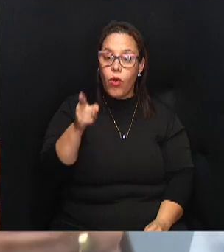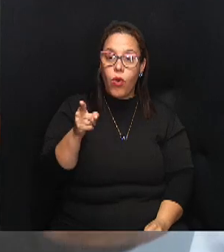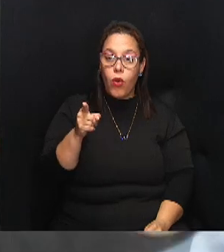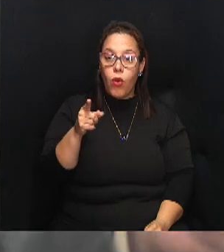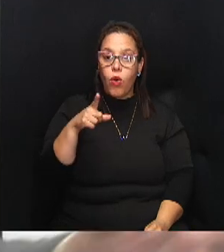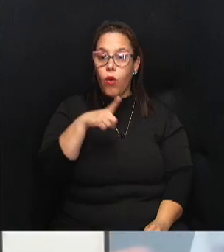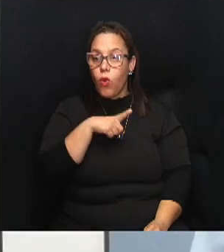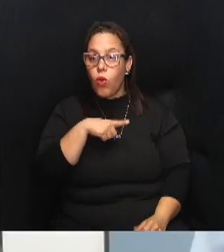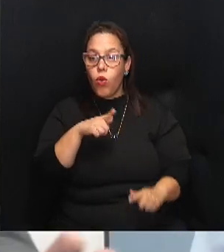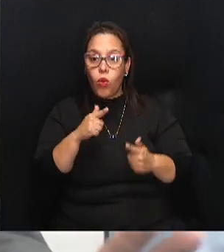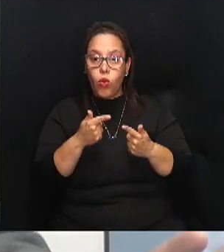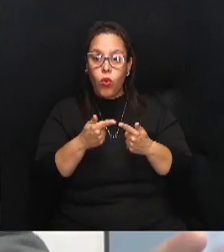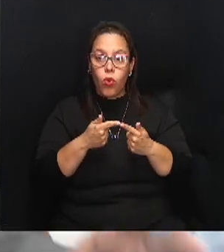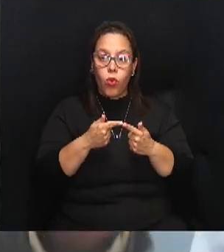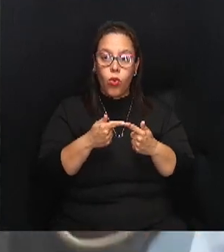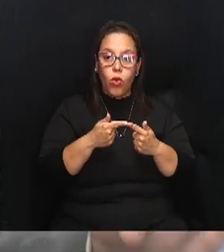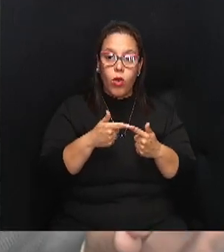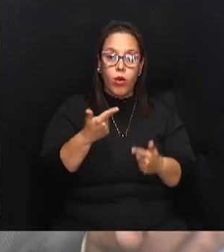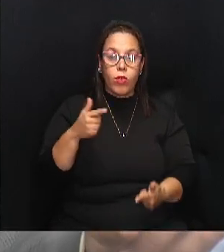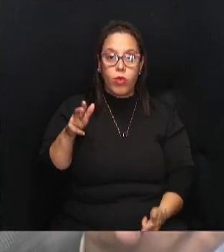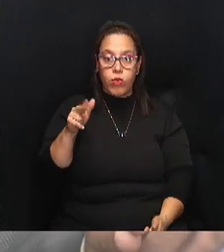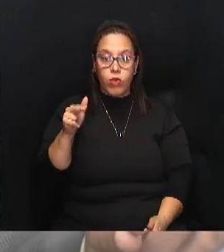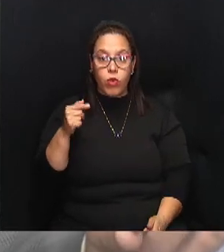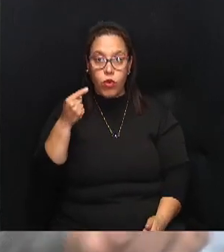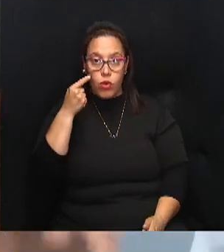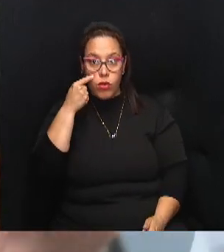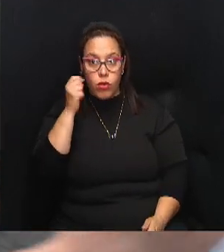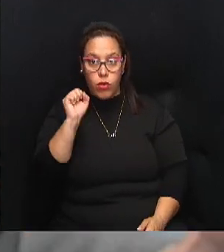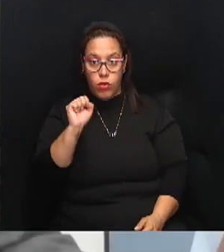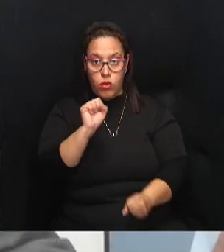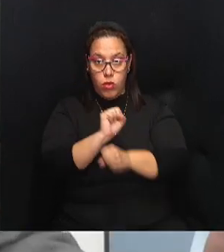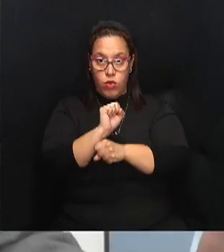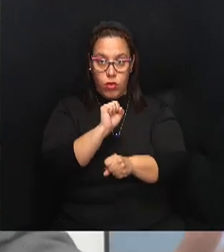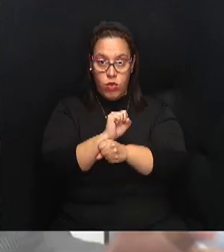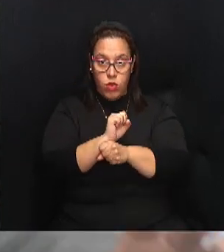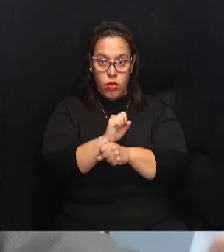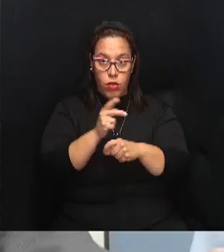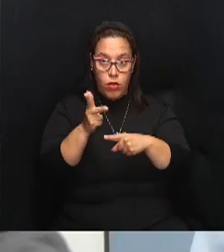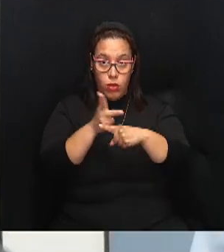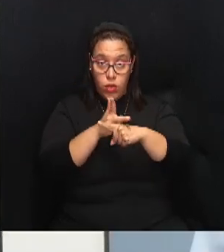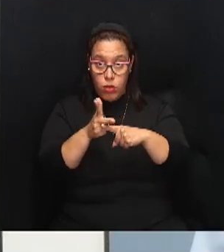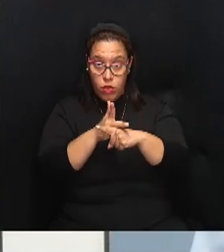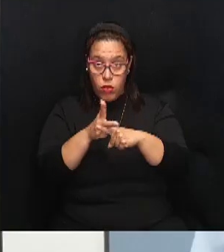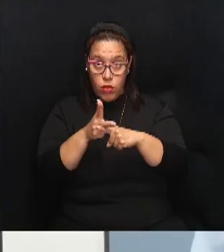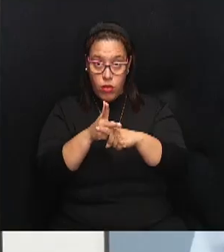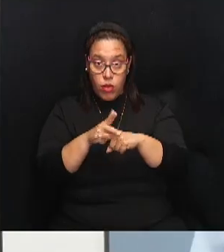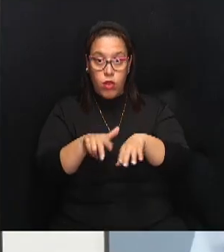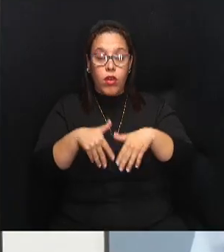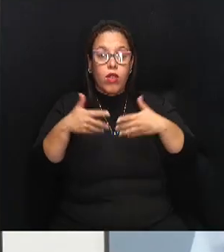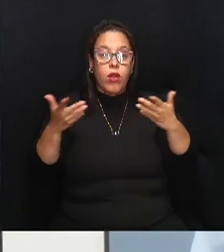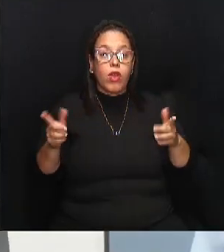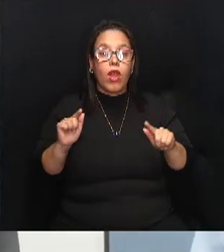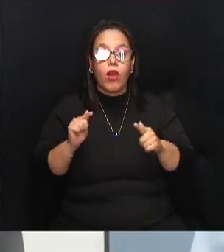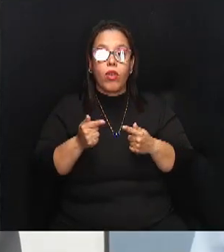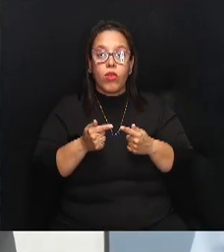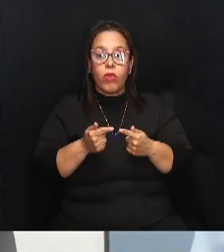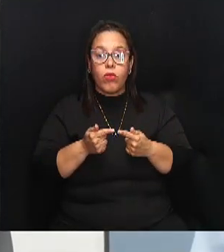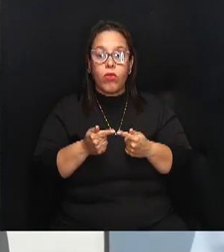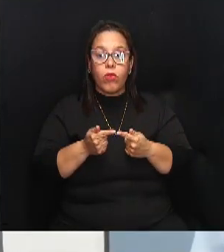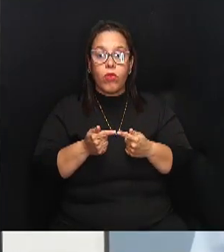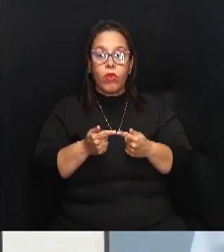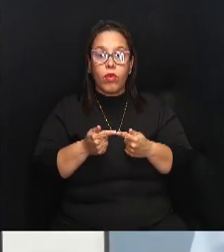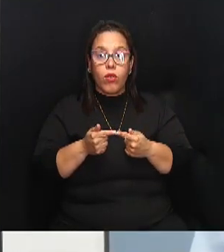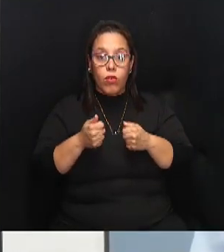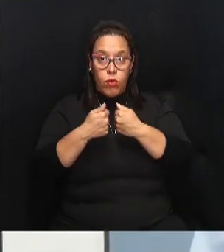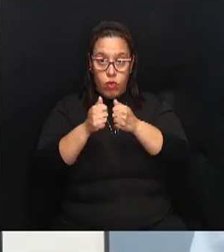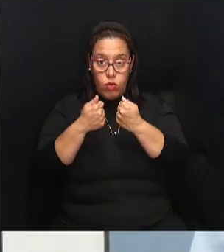Tem um grupo novo aqui que a gente nunca viu. Opa, peraí. Vamos puxar as câmeras, porque da onde veio esse grupo? Será que veio